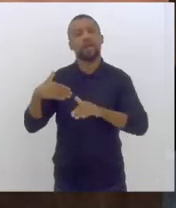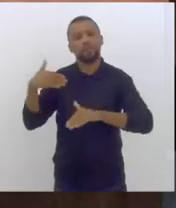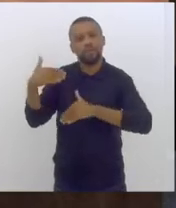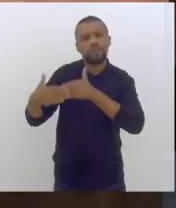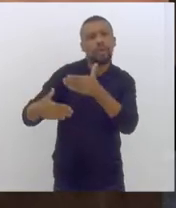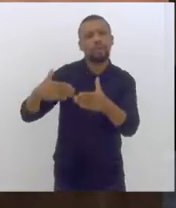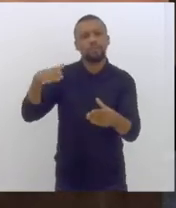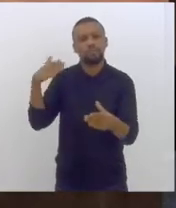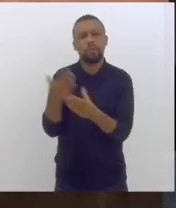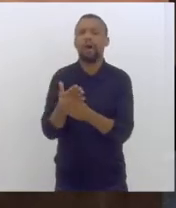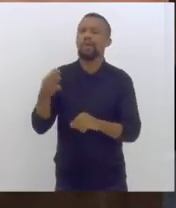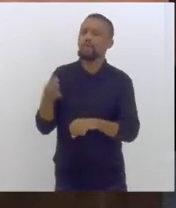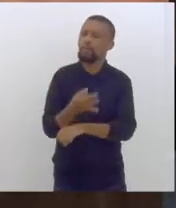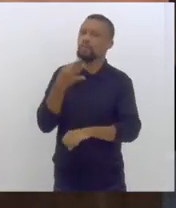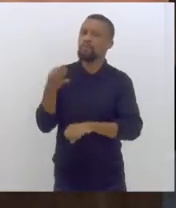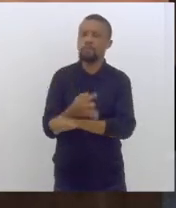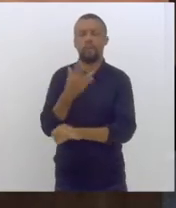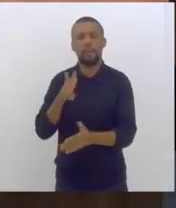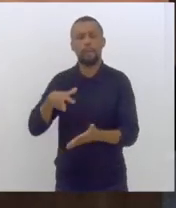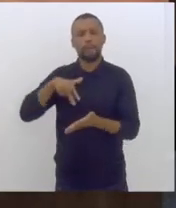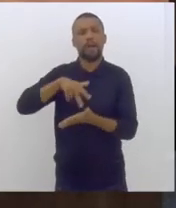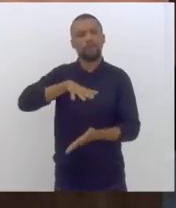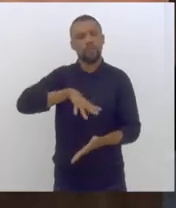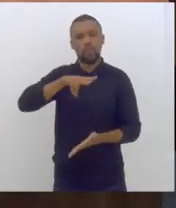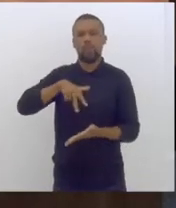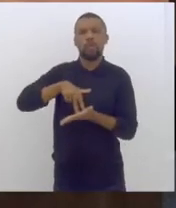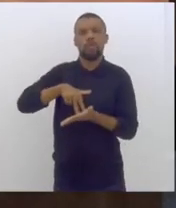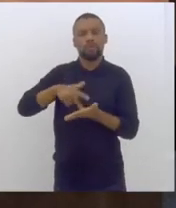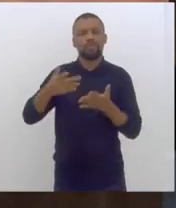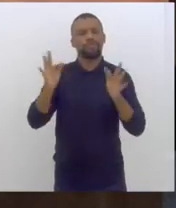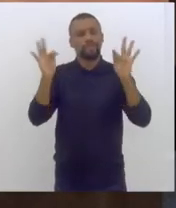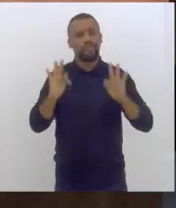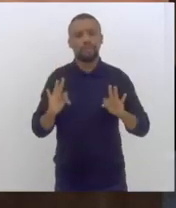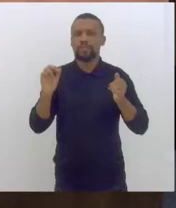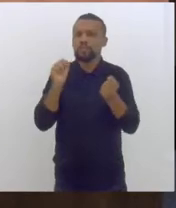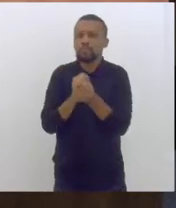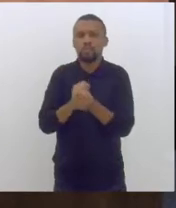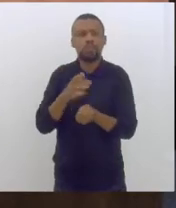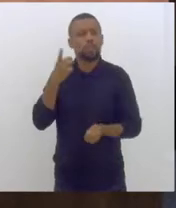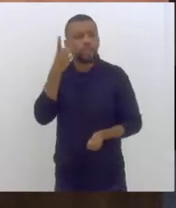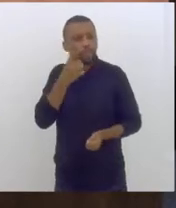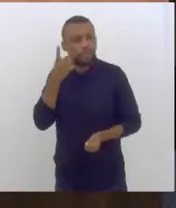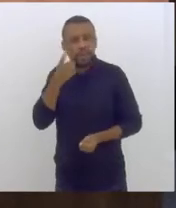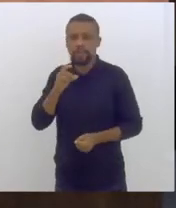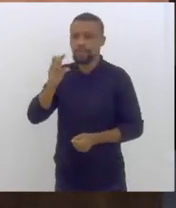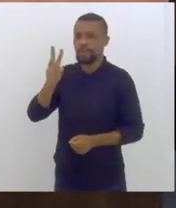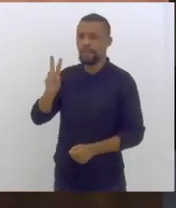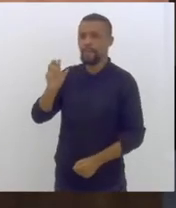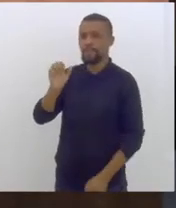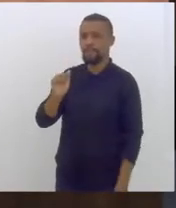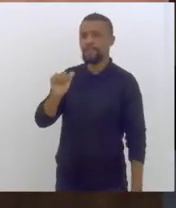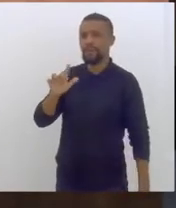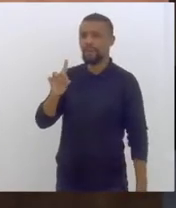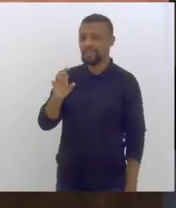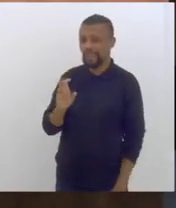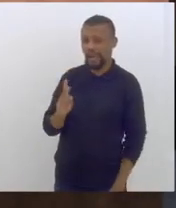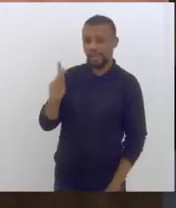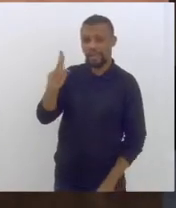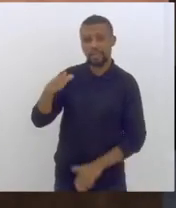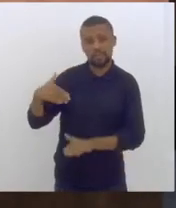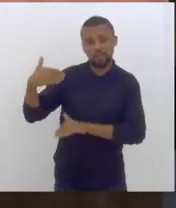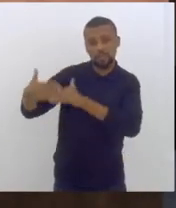bravamente Fico feliz de junto com deputado waldeck que acompanhado de perto esse processo para a gente vencer